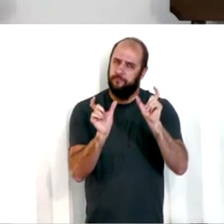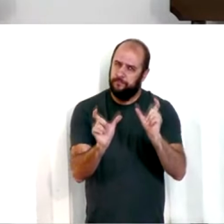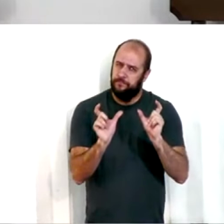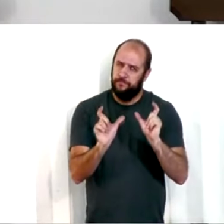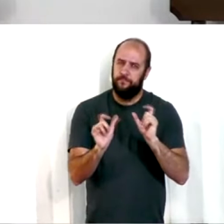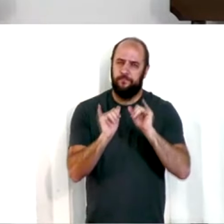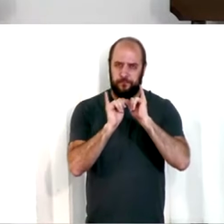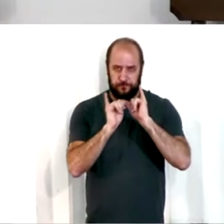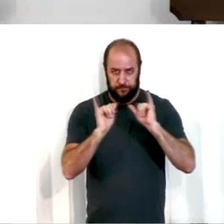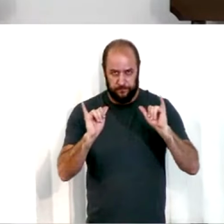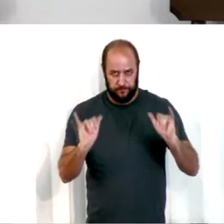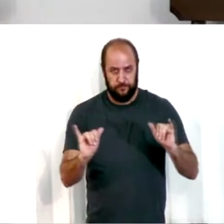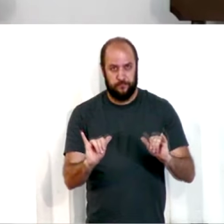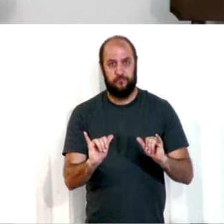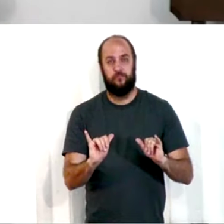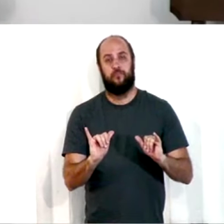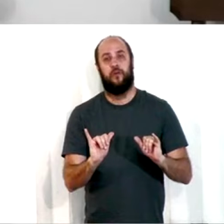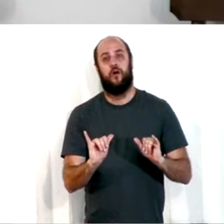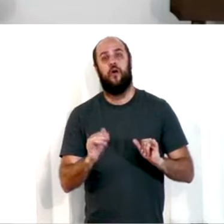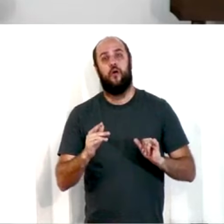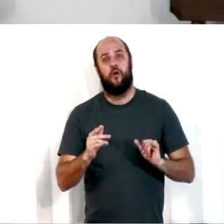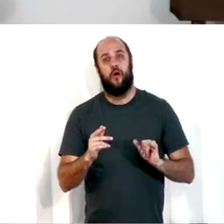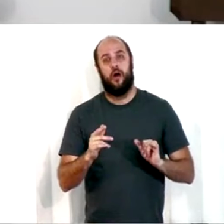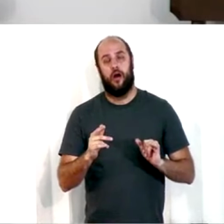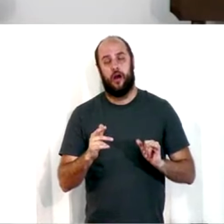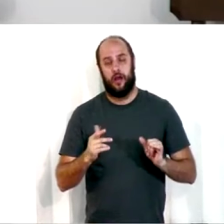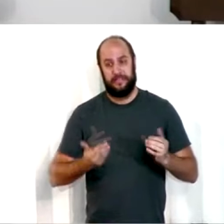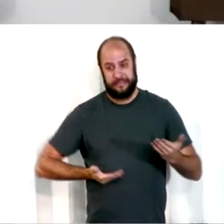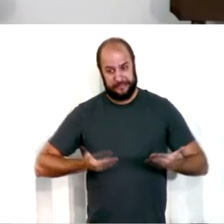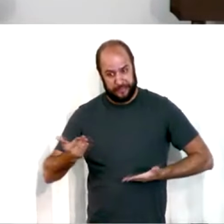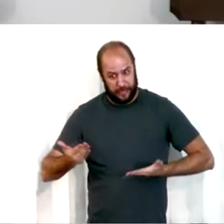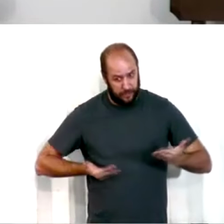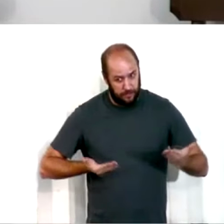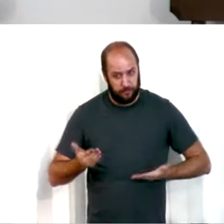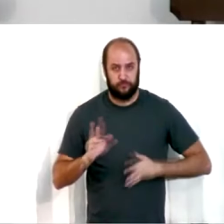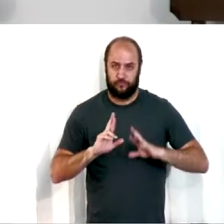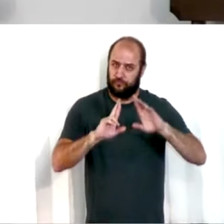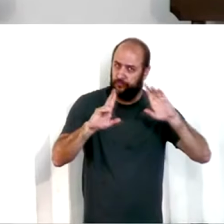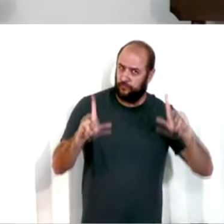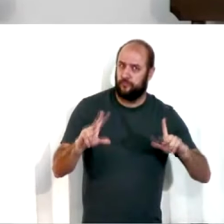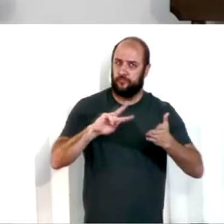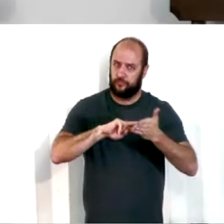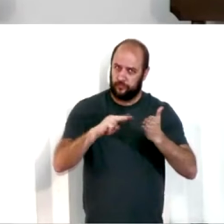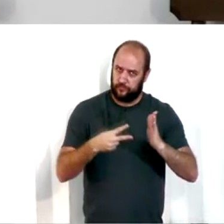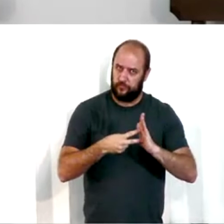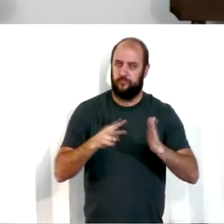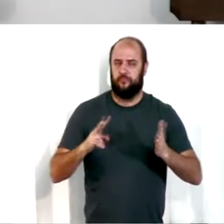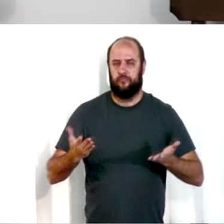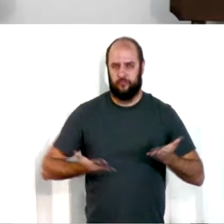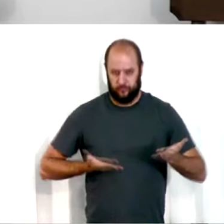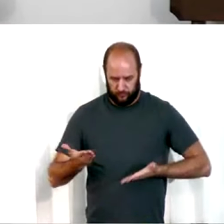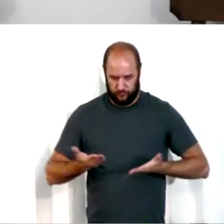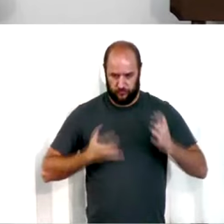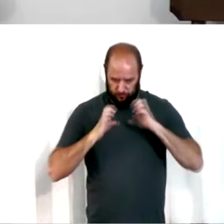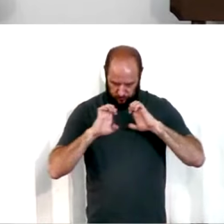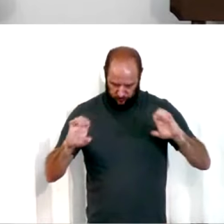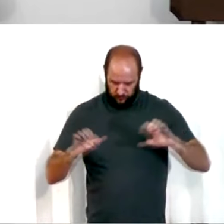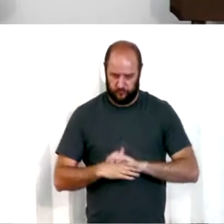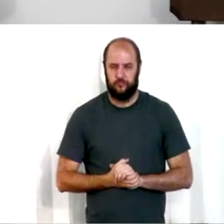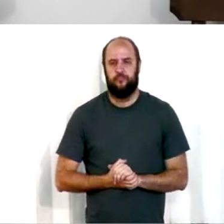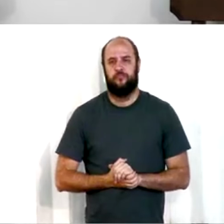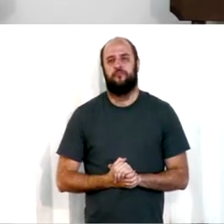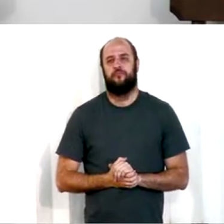ofício eclesiástico. Paulo é servo da igreja, servo do Evangelho, a